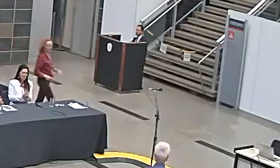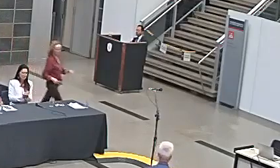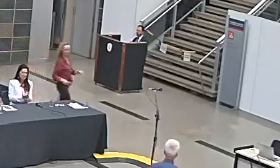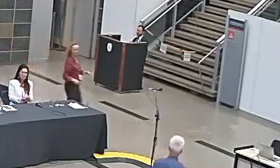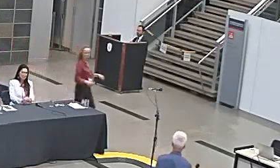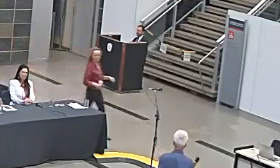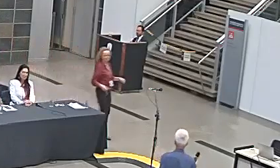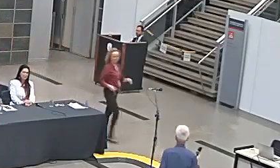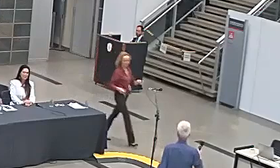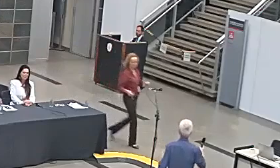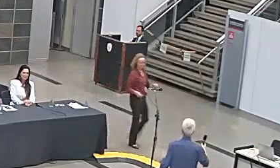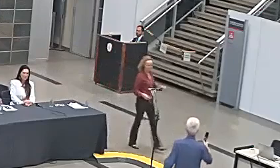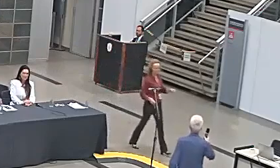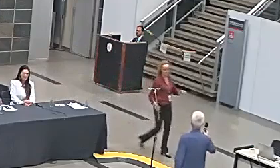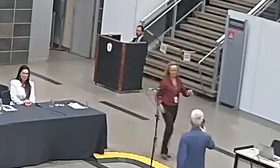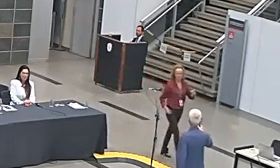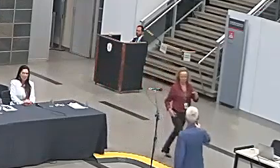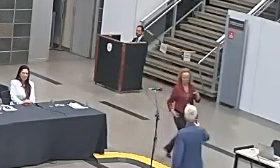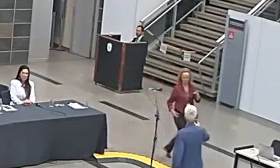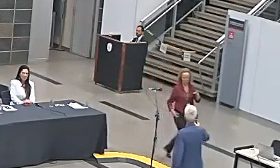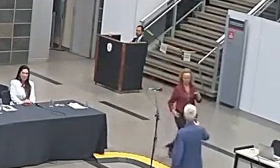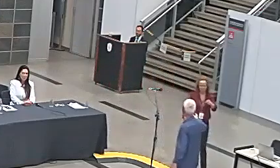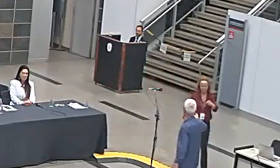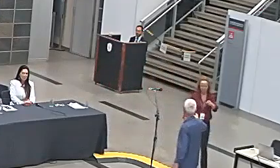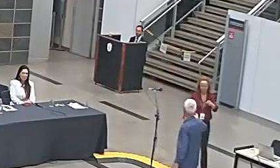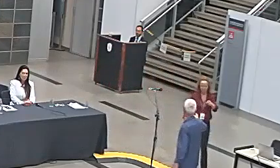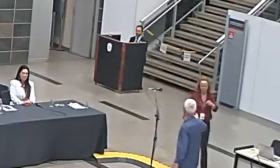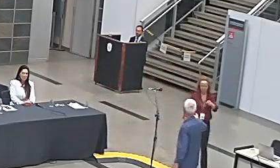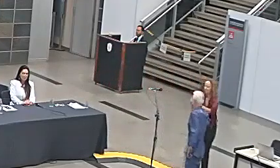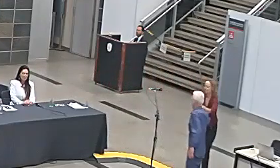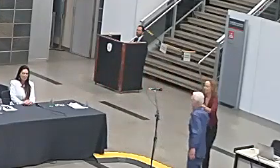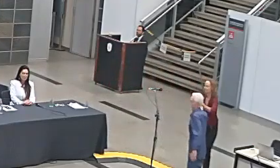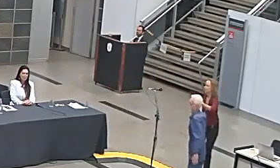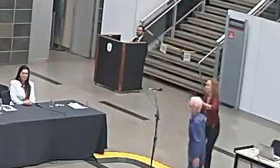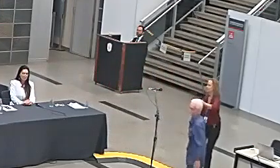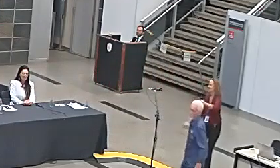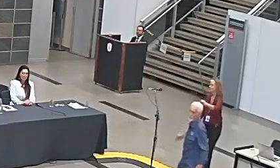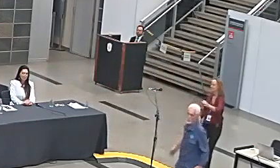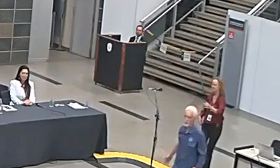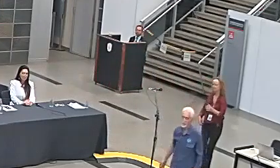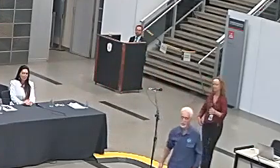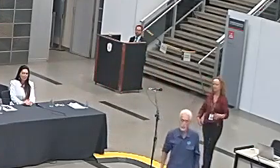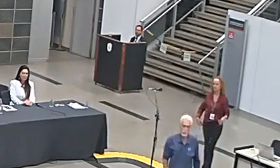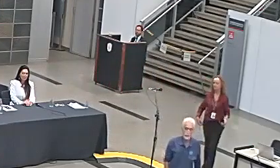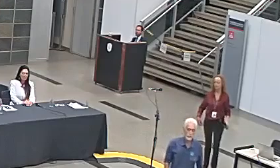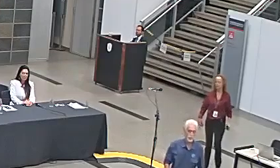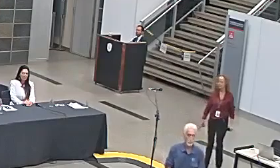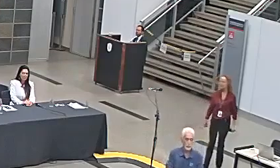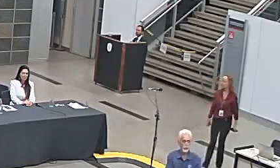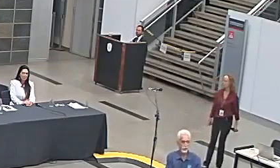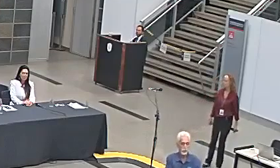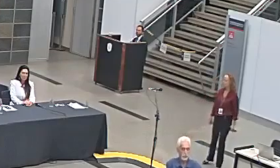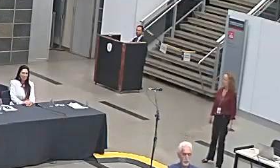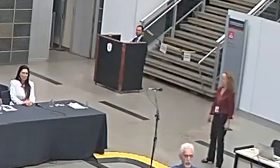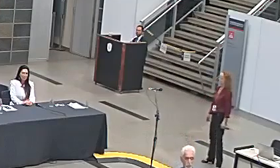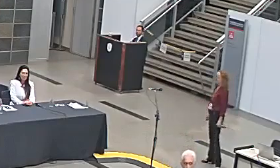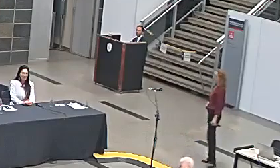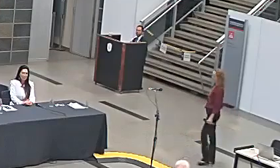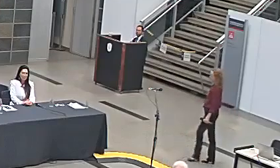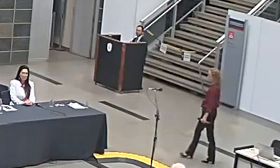Muito obrigado, Célio Soares. Eu agradeço a todos os participantes desse debate. São